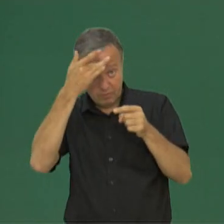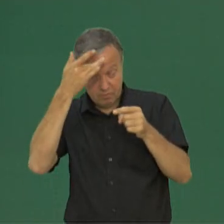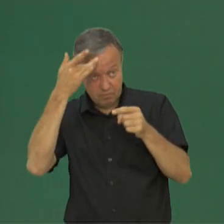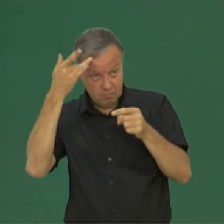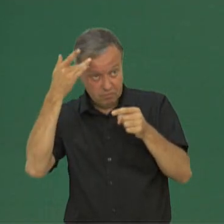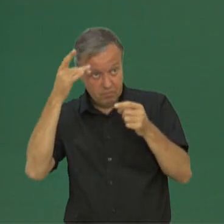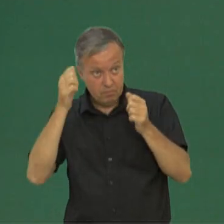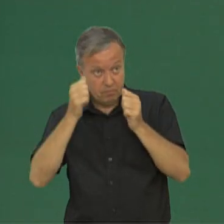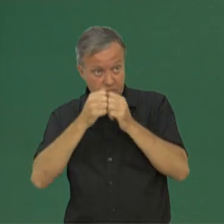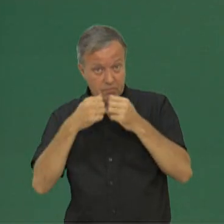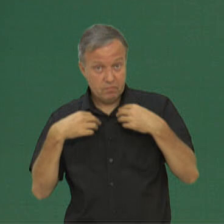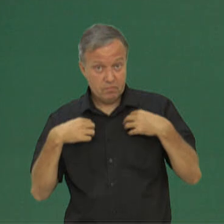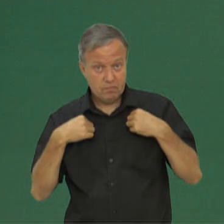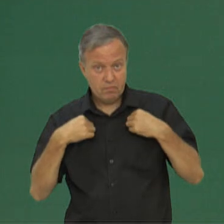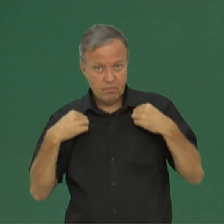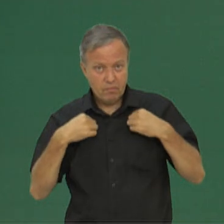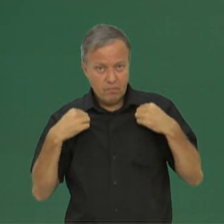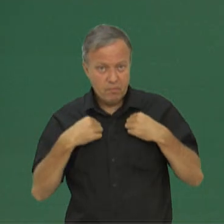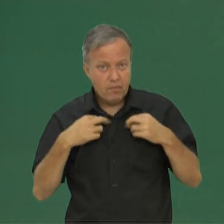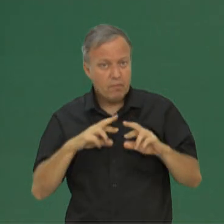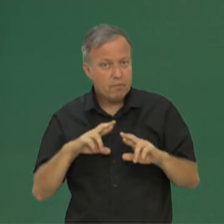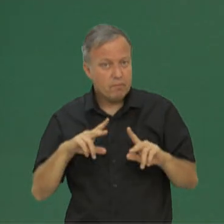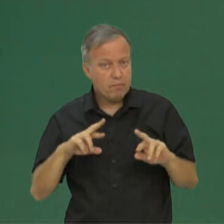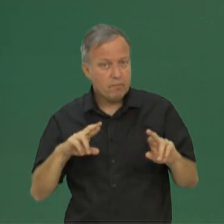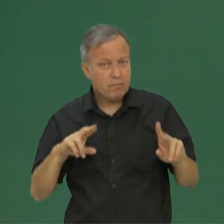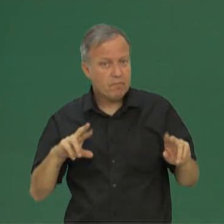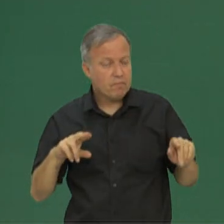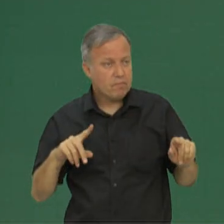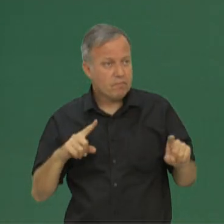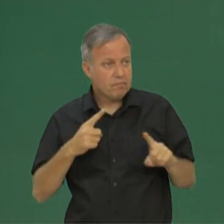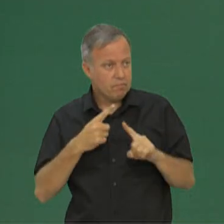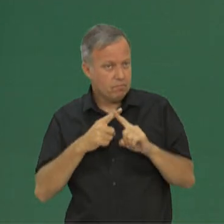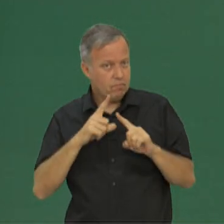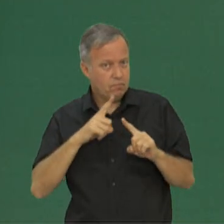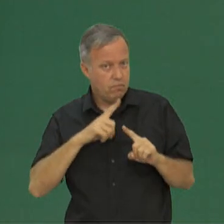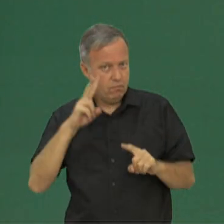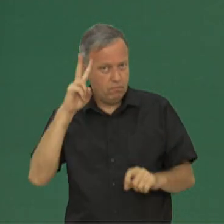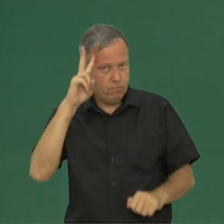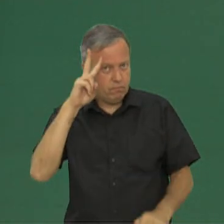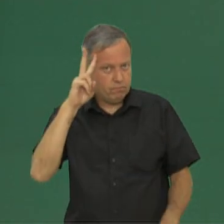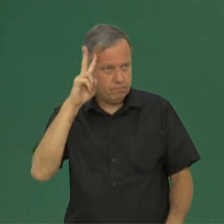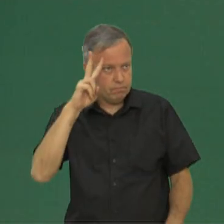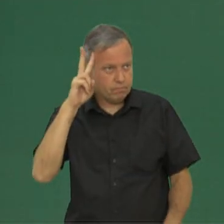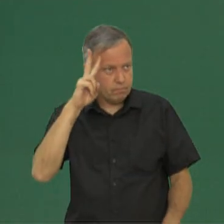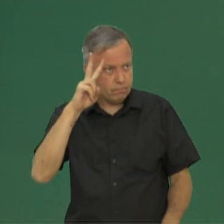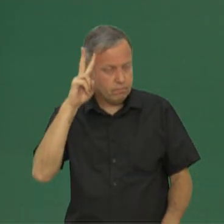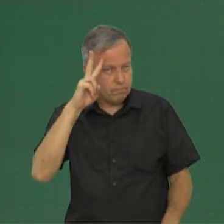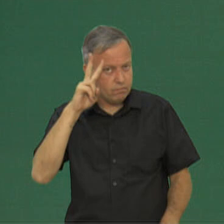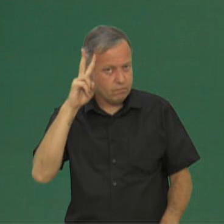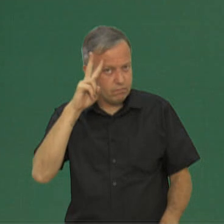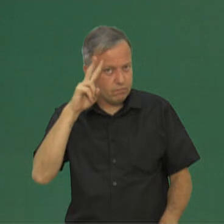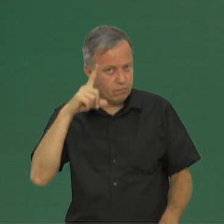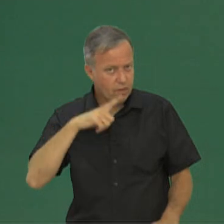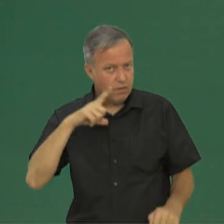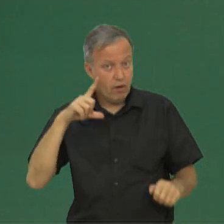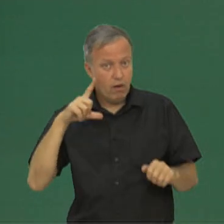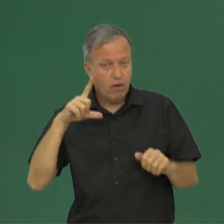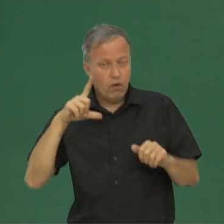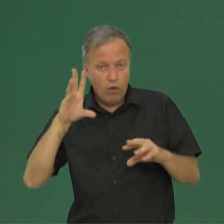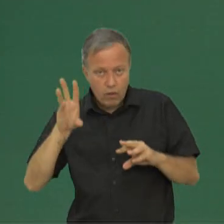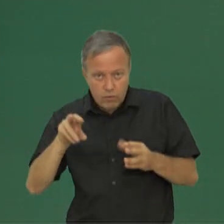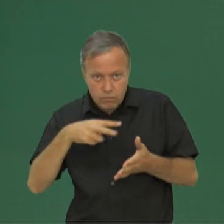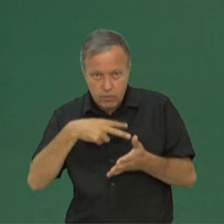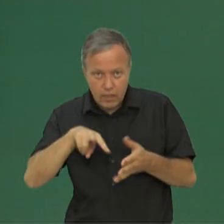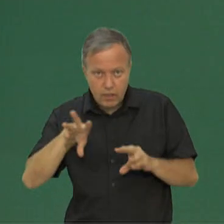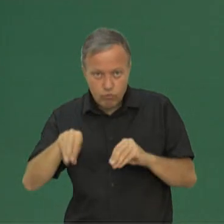nesse período eles contavam história, né? Tinham uma temática, tinham mais dramaticidade,